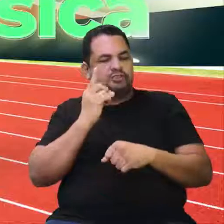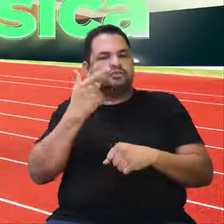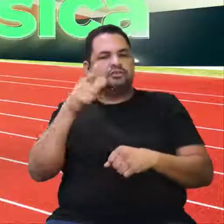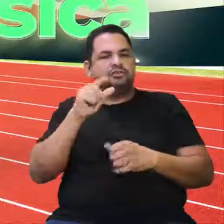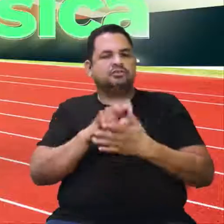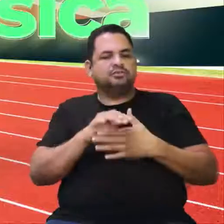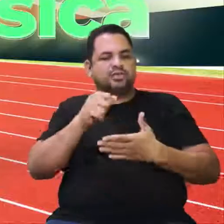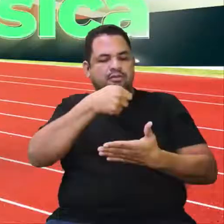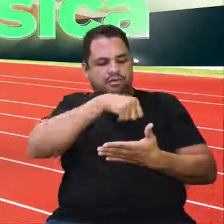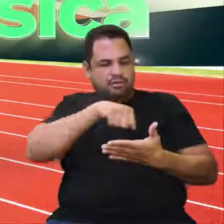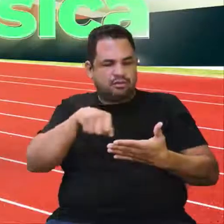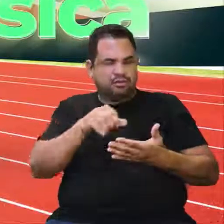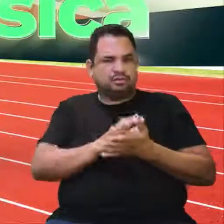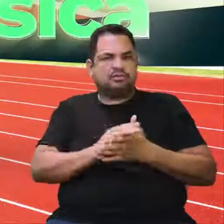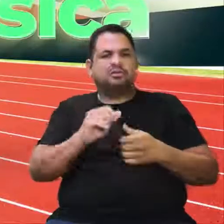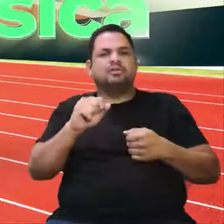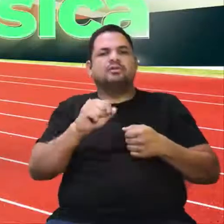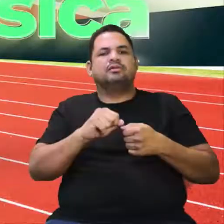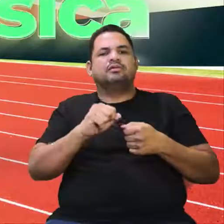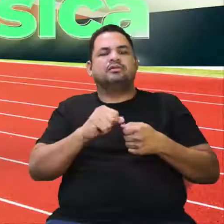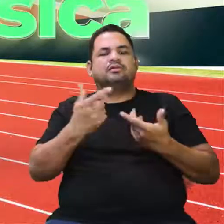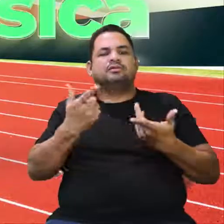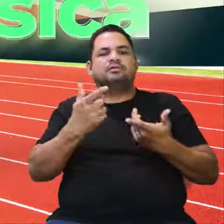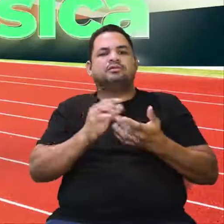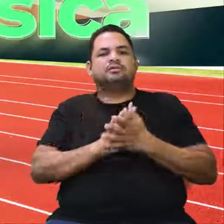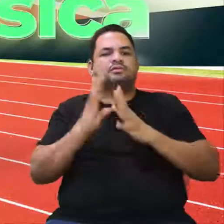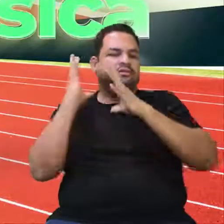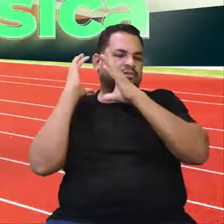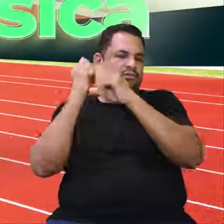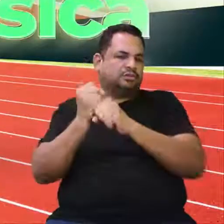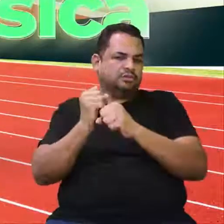gente vai voltar no segundo momento fazendo atividade sala, a